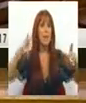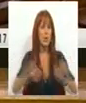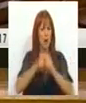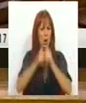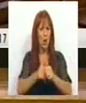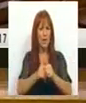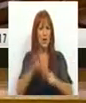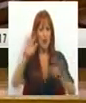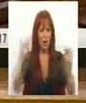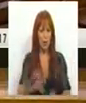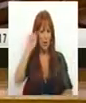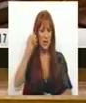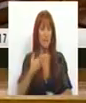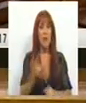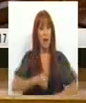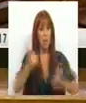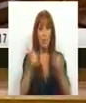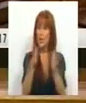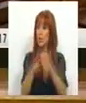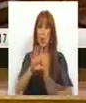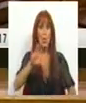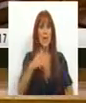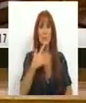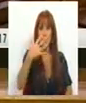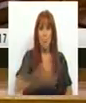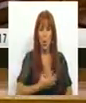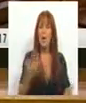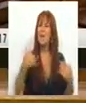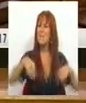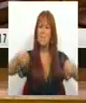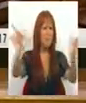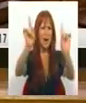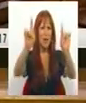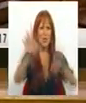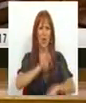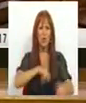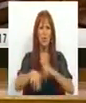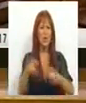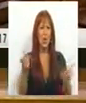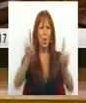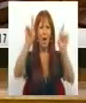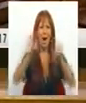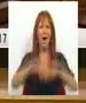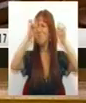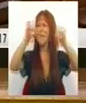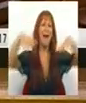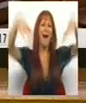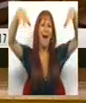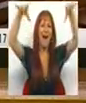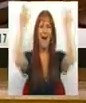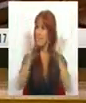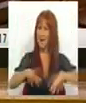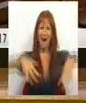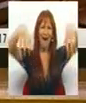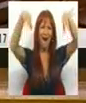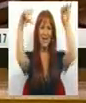cumpra a redução do déficit, porque isso é bom para todo o país. Mas não, senhores deputados, não há aqui nenhum milagre. Não há